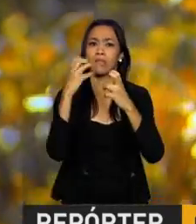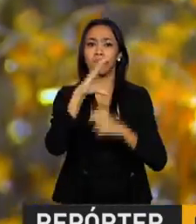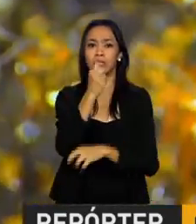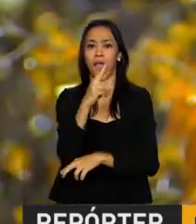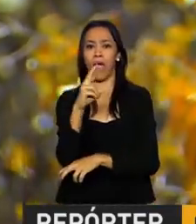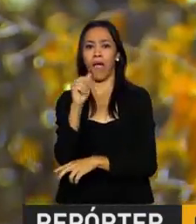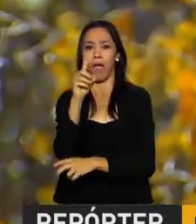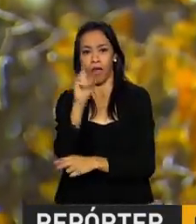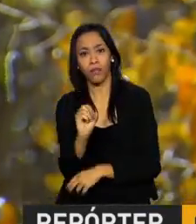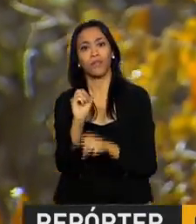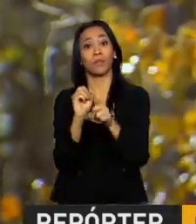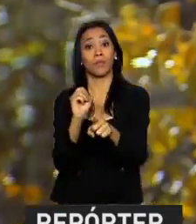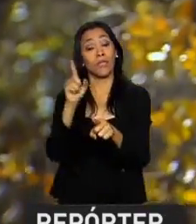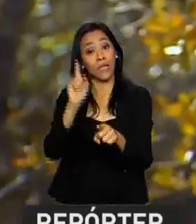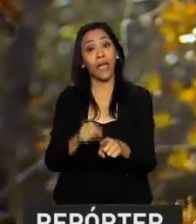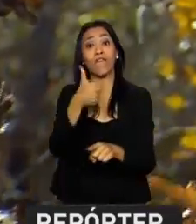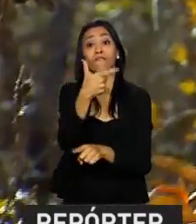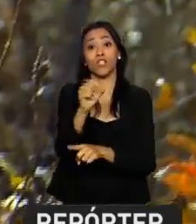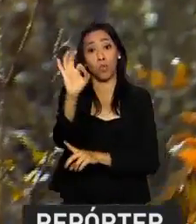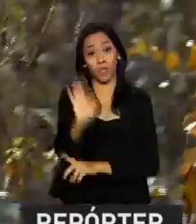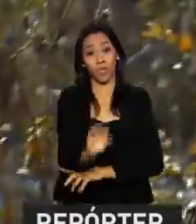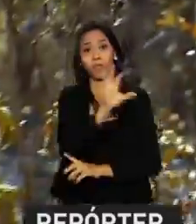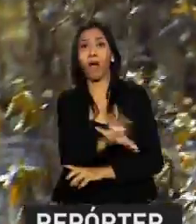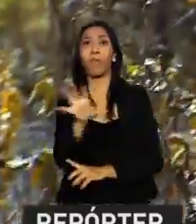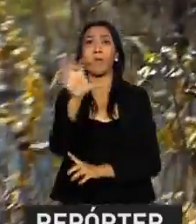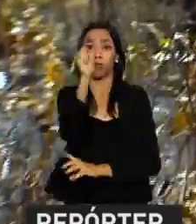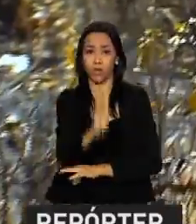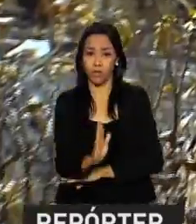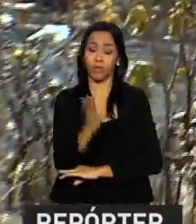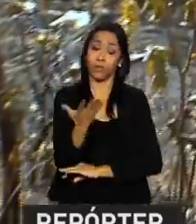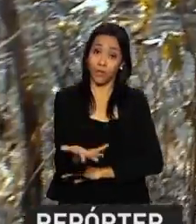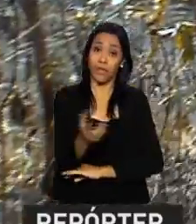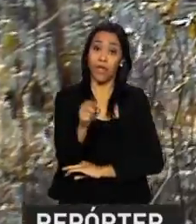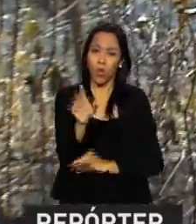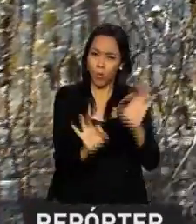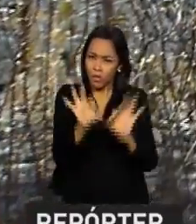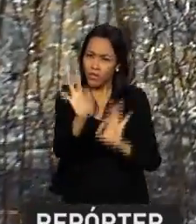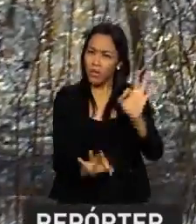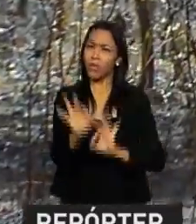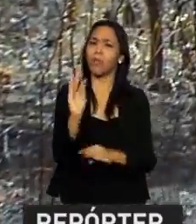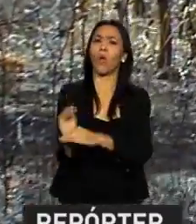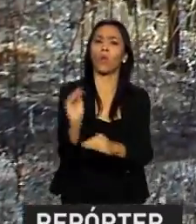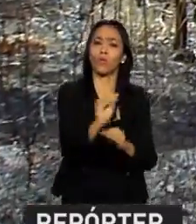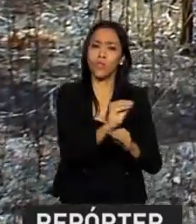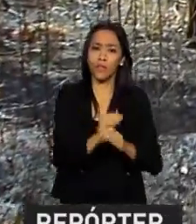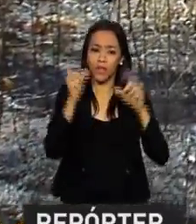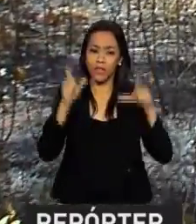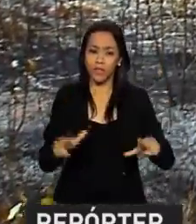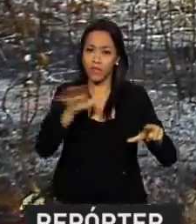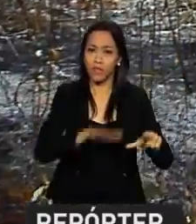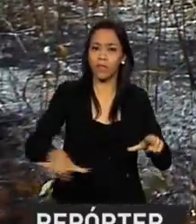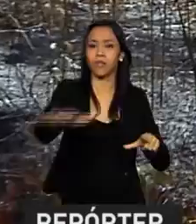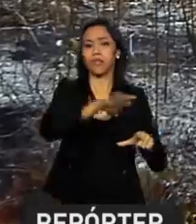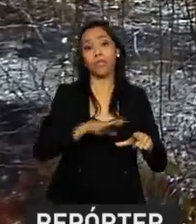do país e que ocupa mais de 20% do território brasileiro, o planejamento para conservação desse bioma